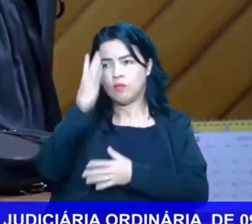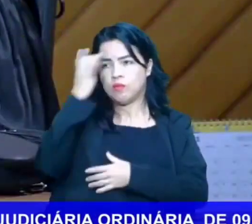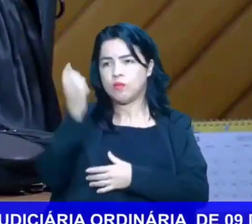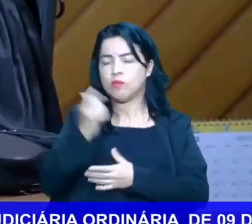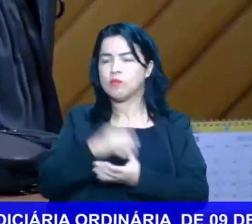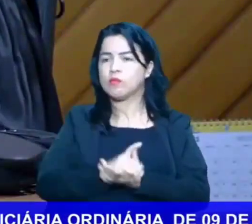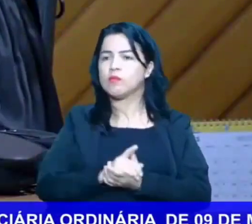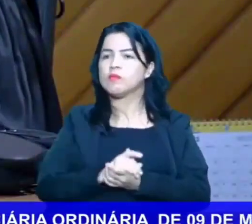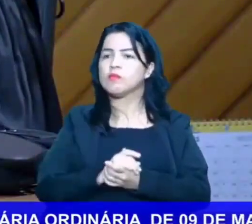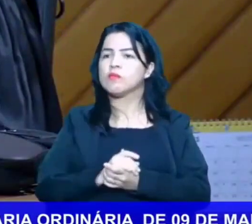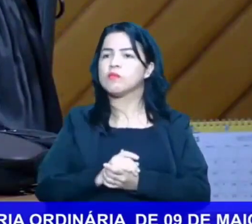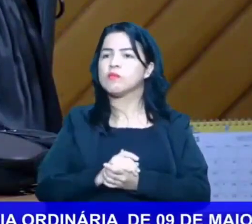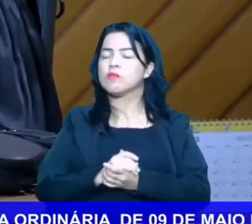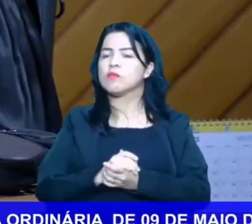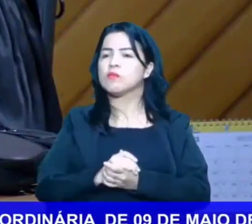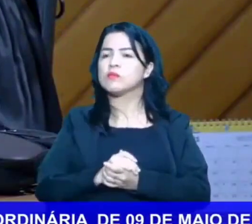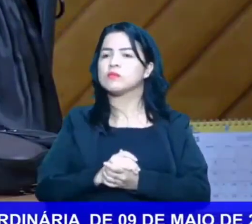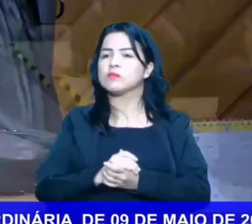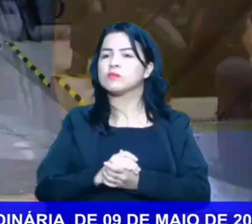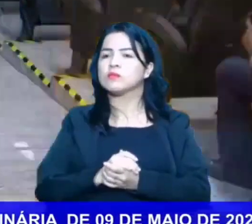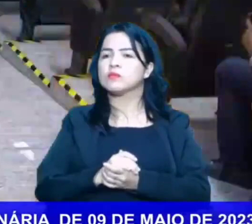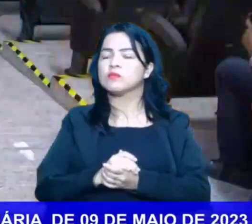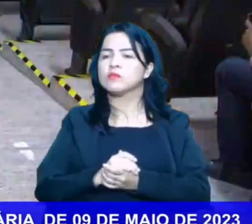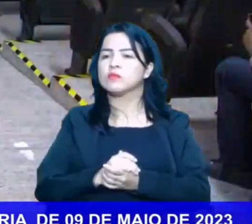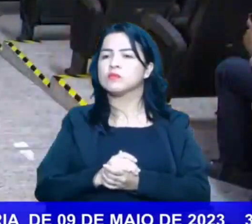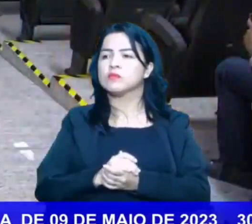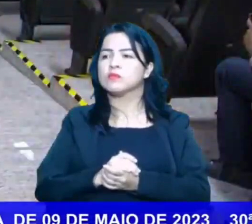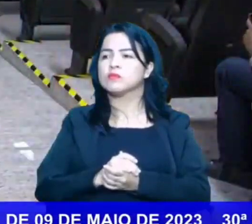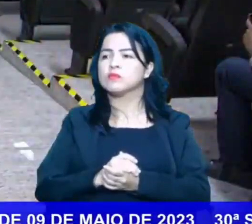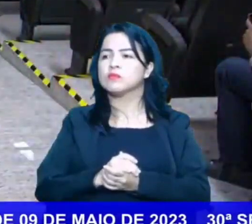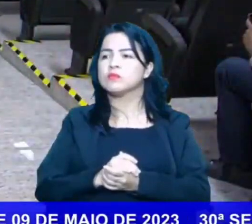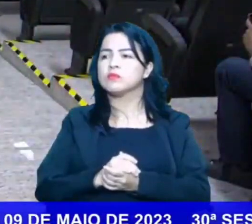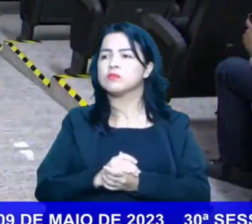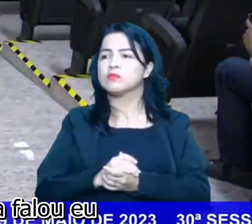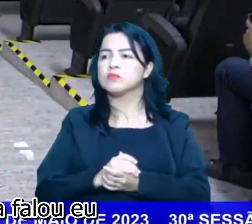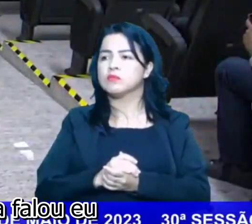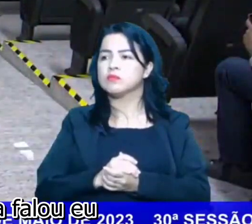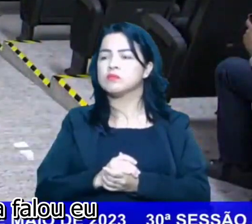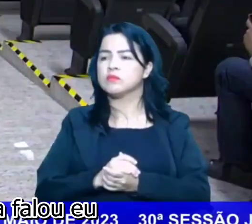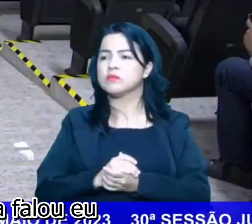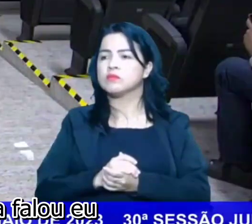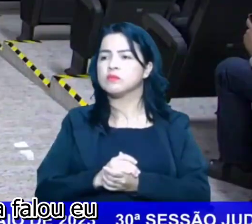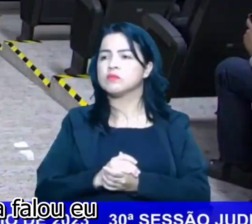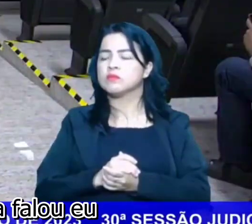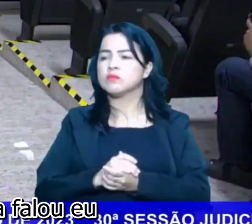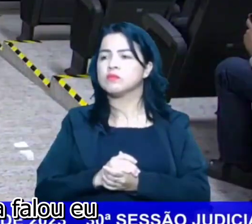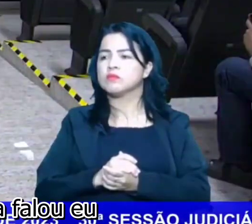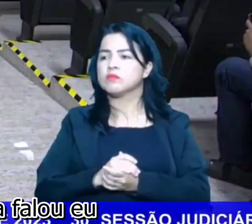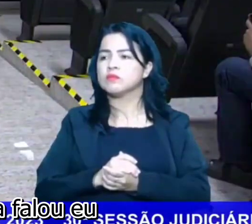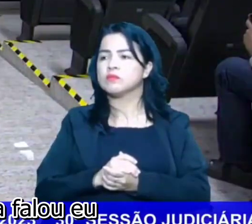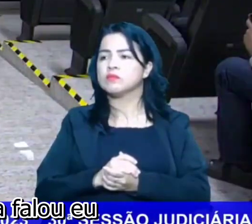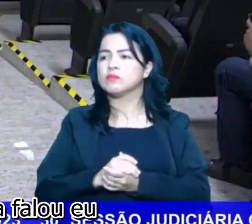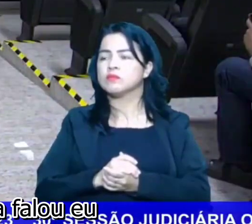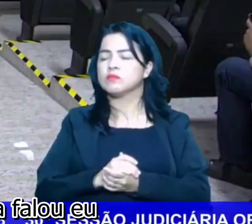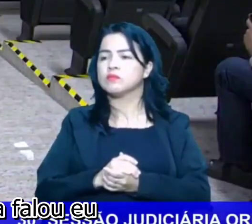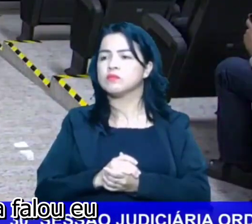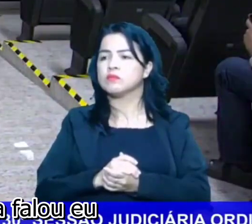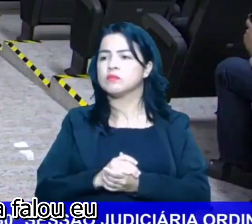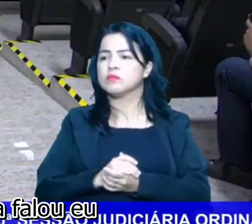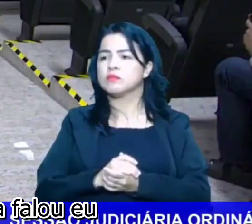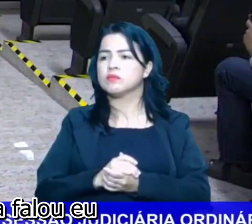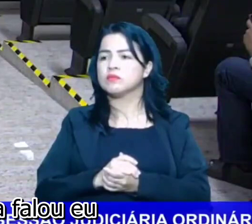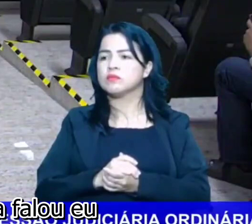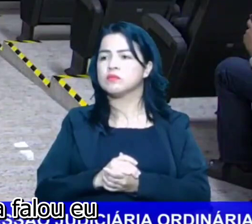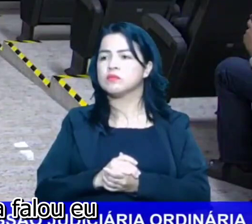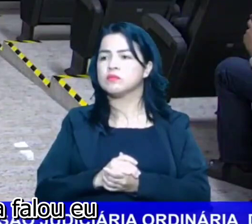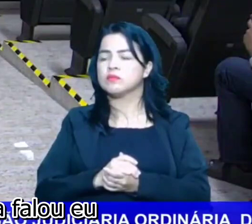sua mesa, desembargador João Lages. Ele antecipou o voto? Novamente, imagem direcionada ao plenário. Não,